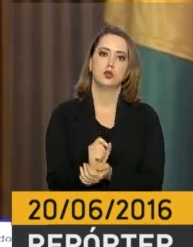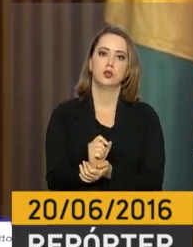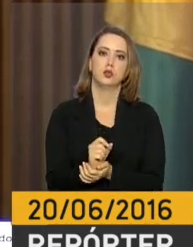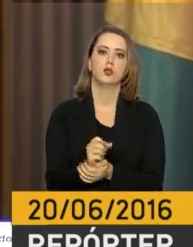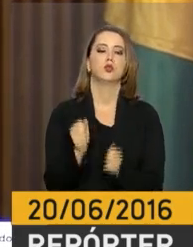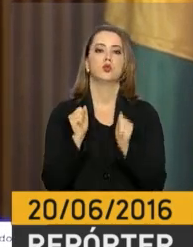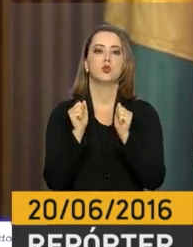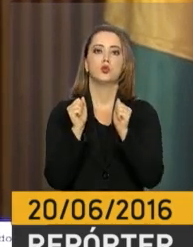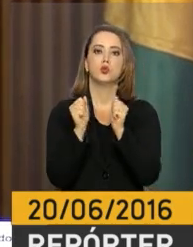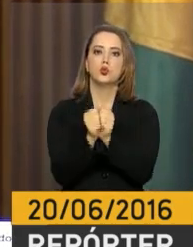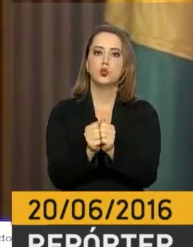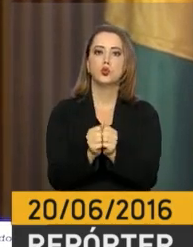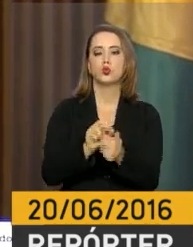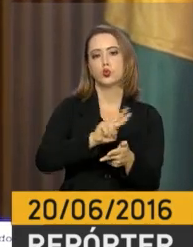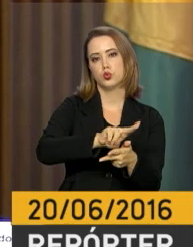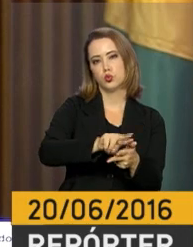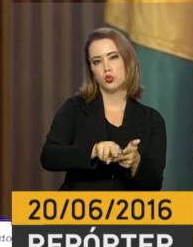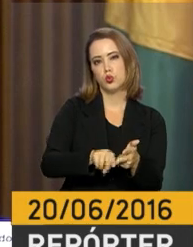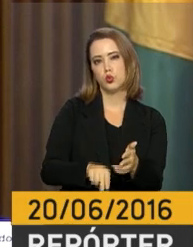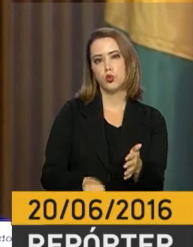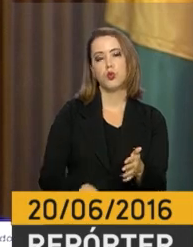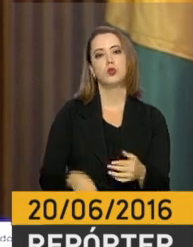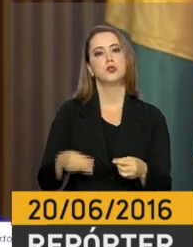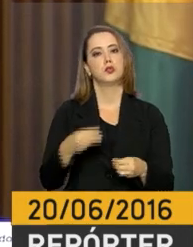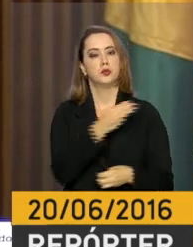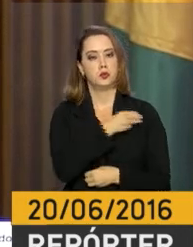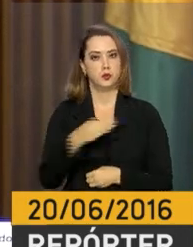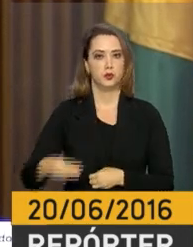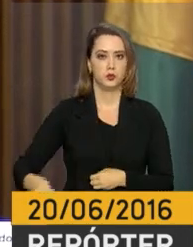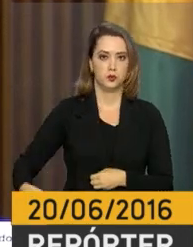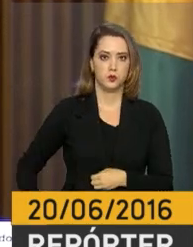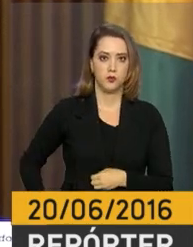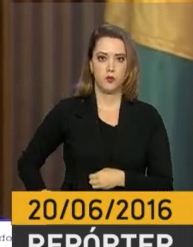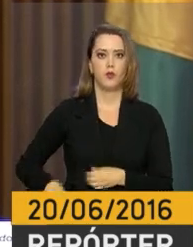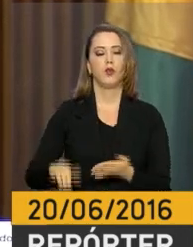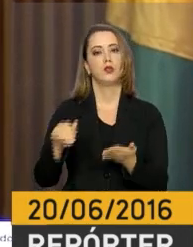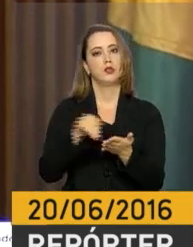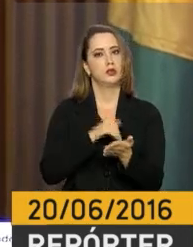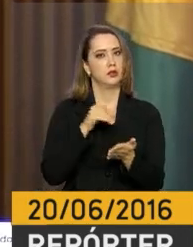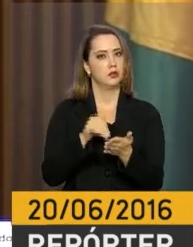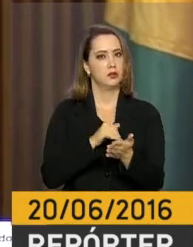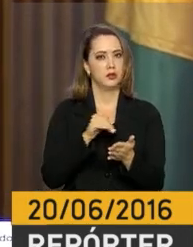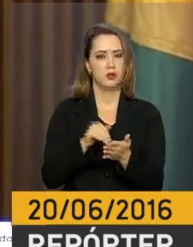mereles com o ministro Diogo com a senhora secretária do